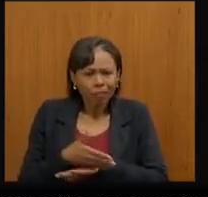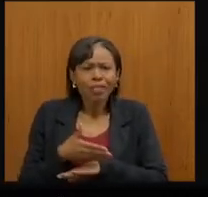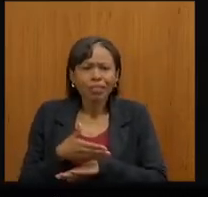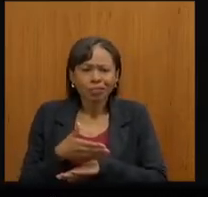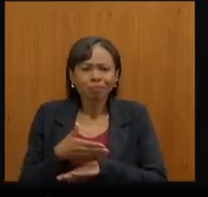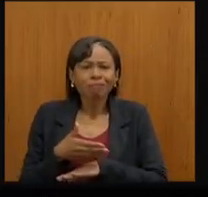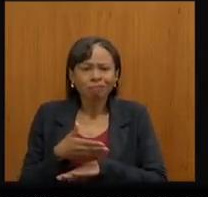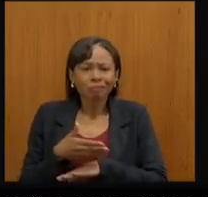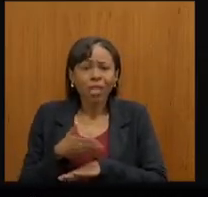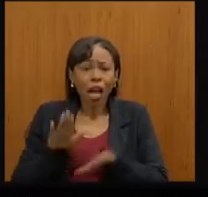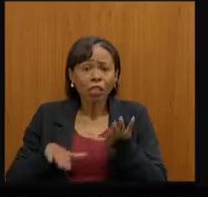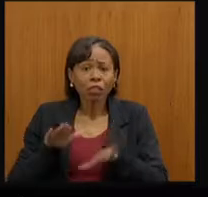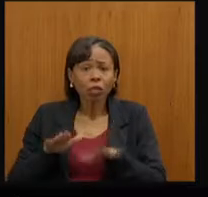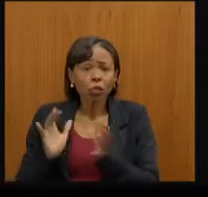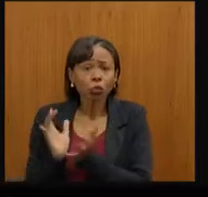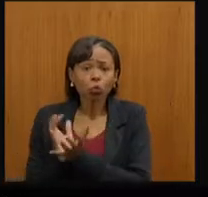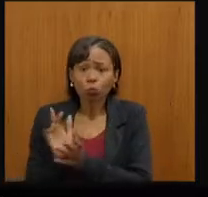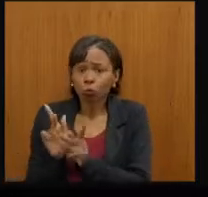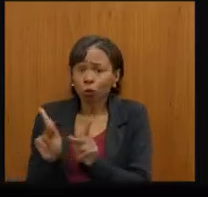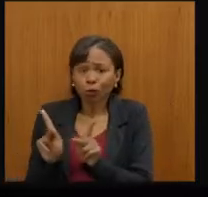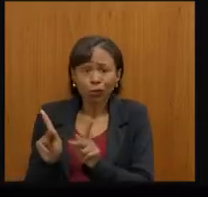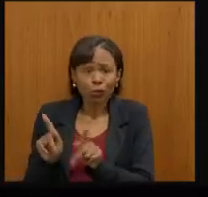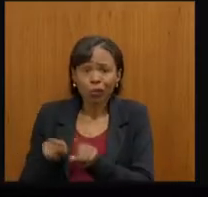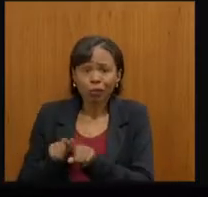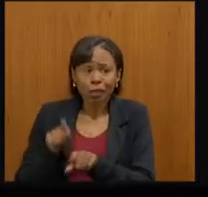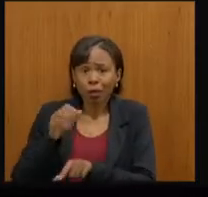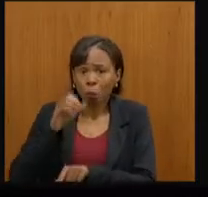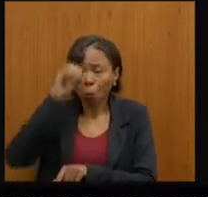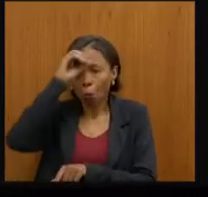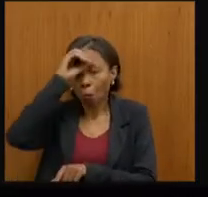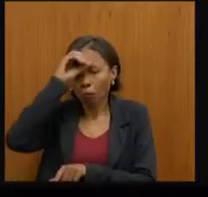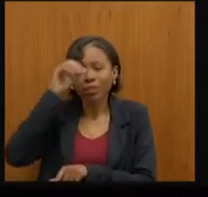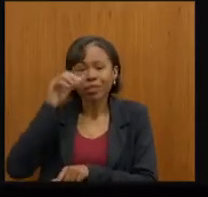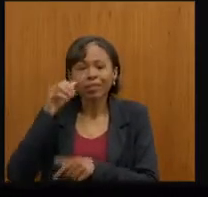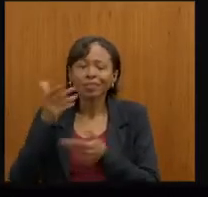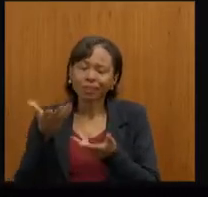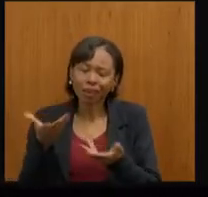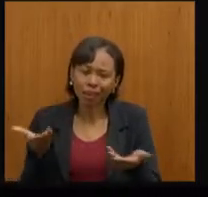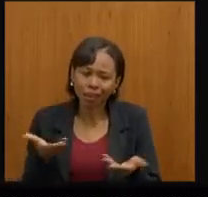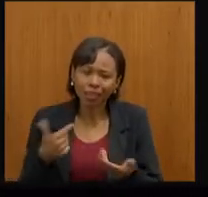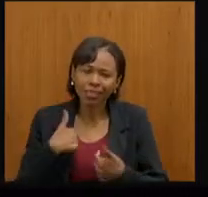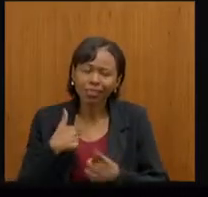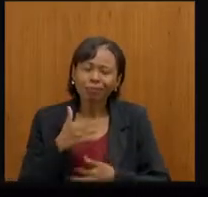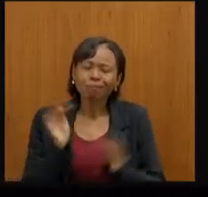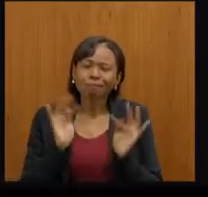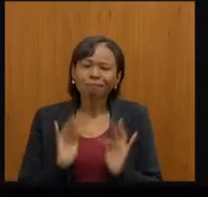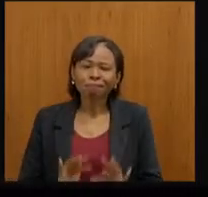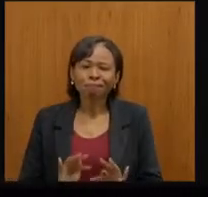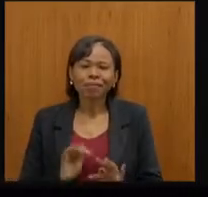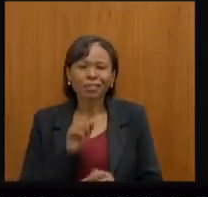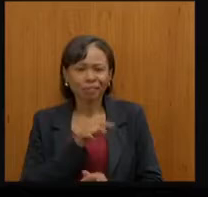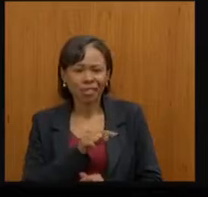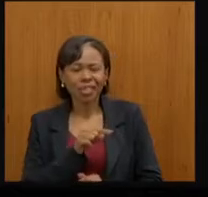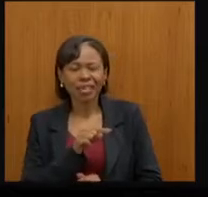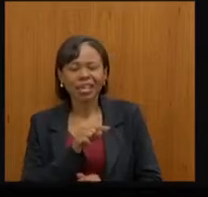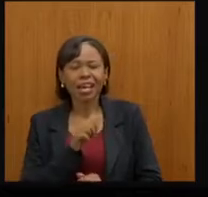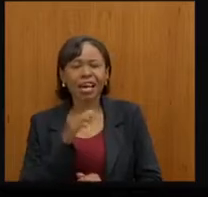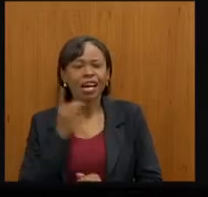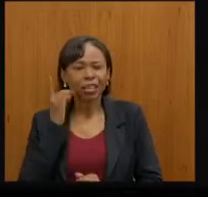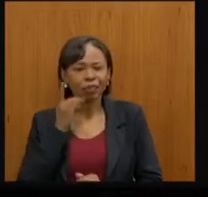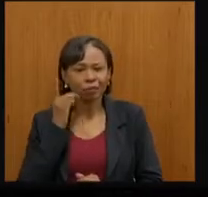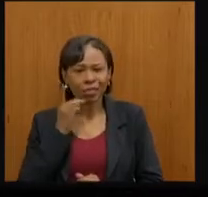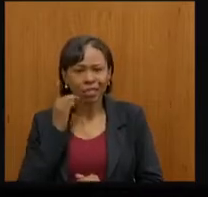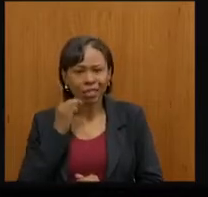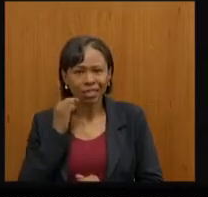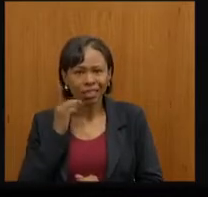que não sabe né então agora fiquei muito feliz de saber que estamos aí acompanhando a gente a deputada Beatriz que é da comissão